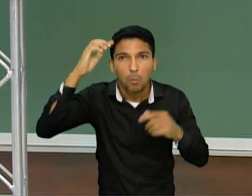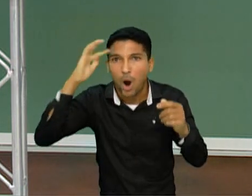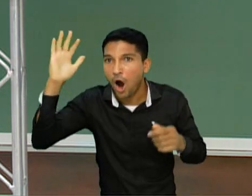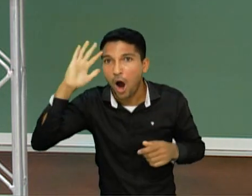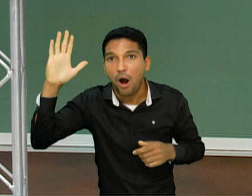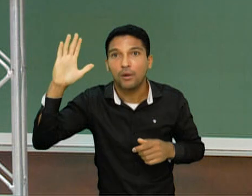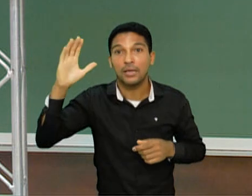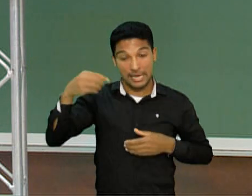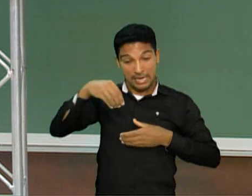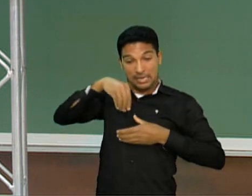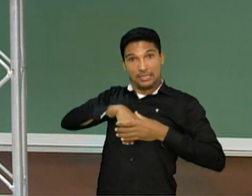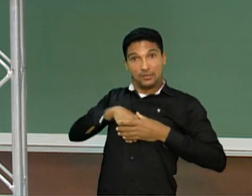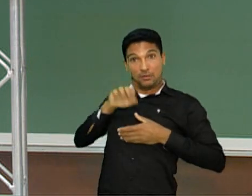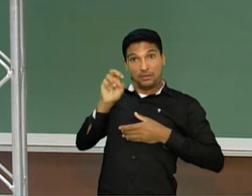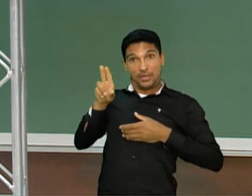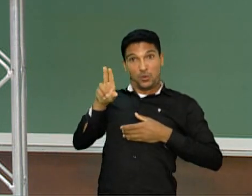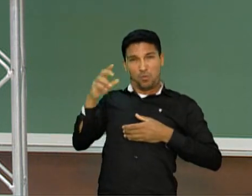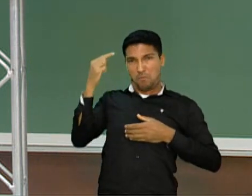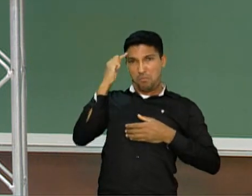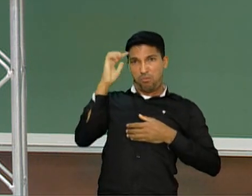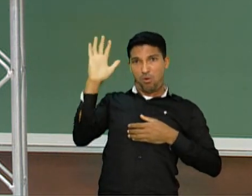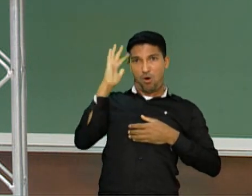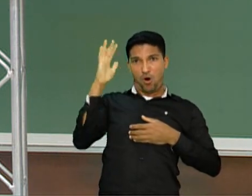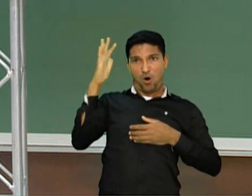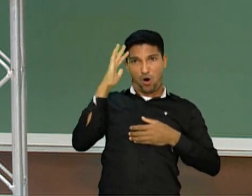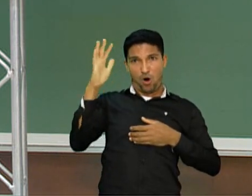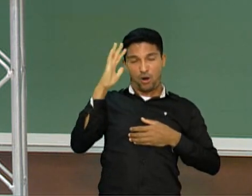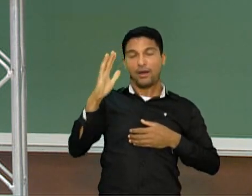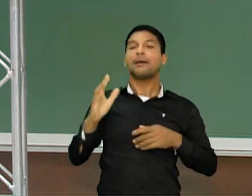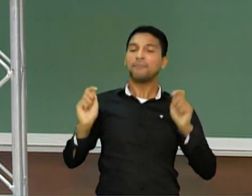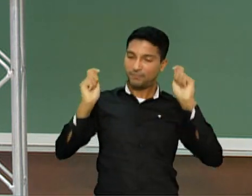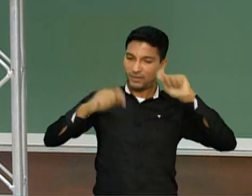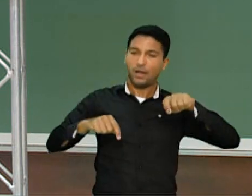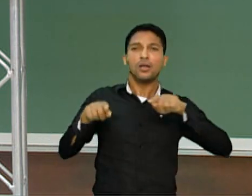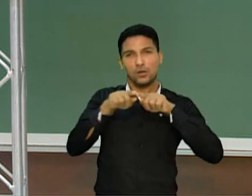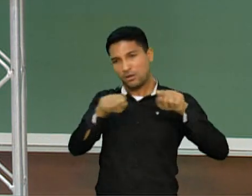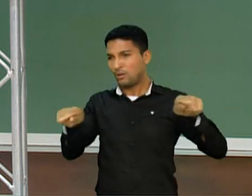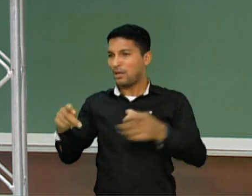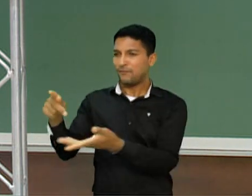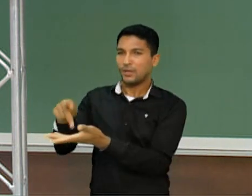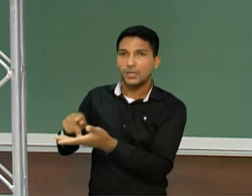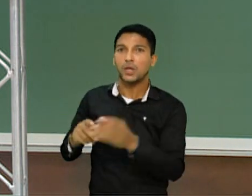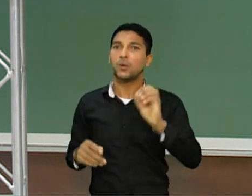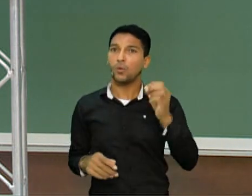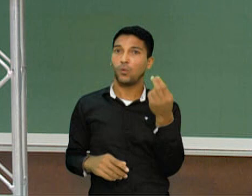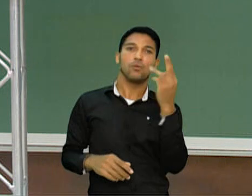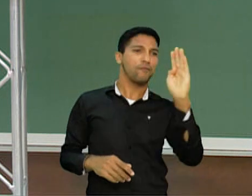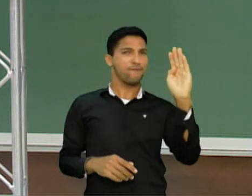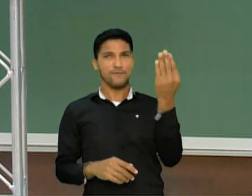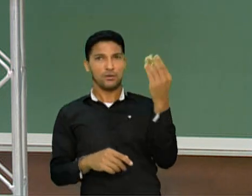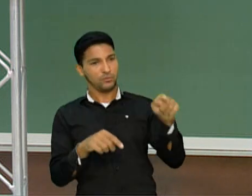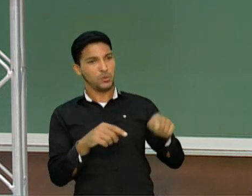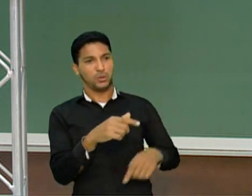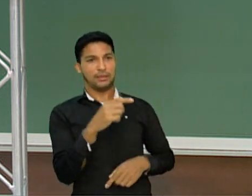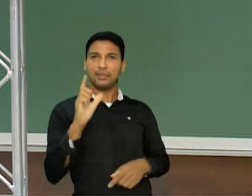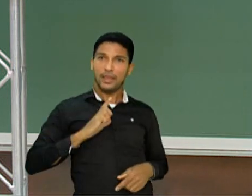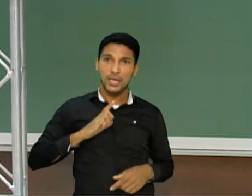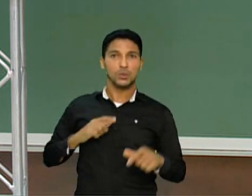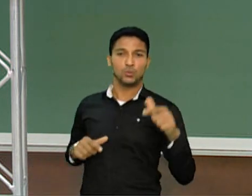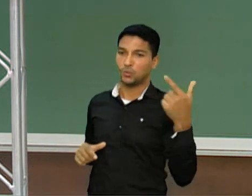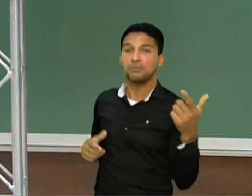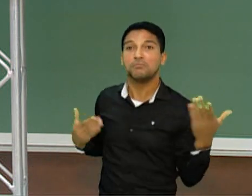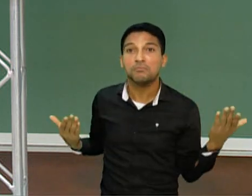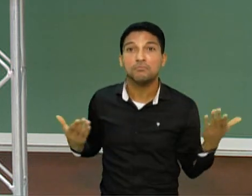me garantir que todo o resto possa ser atestado como verdadeiro ou como falso? Porque até esse momento, o que